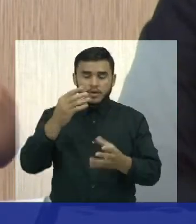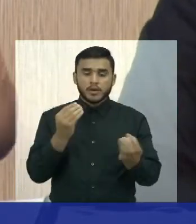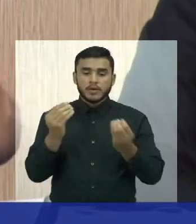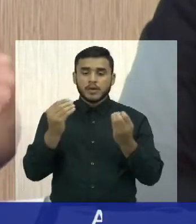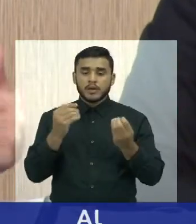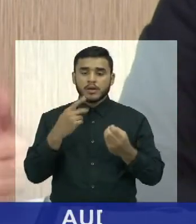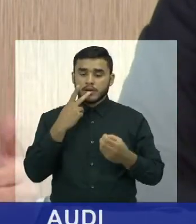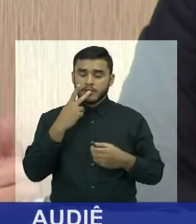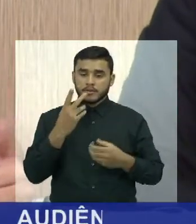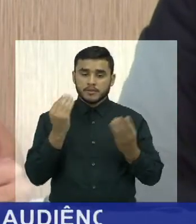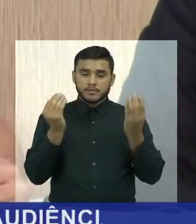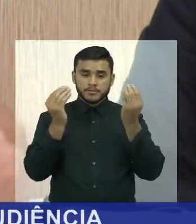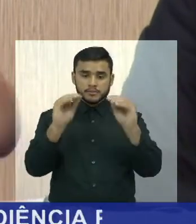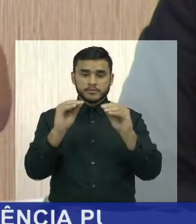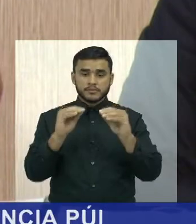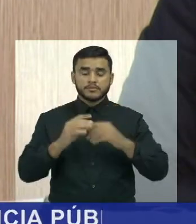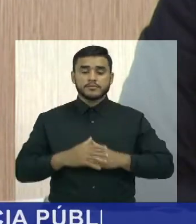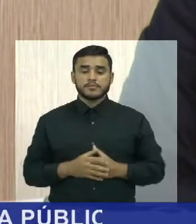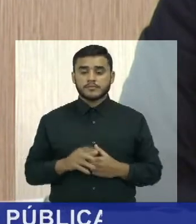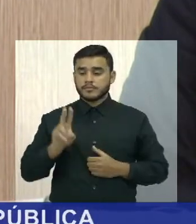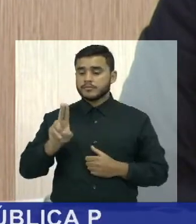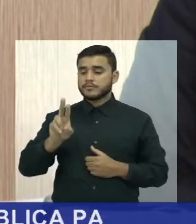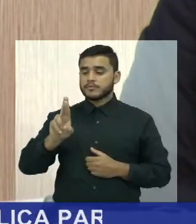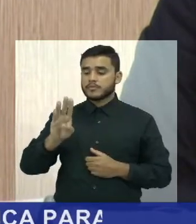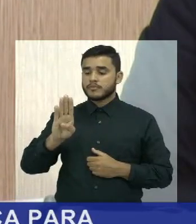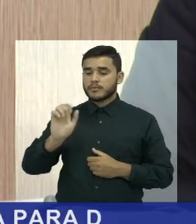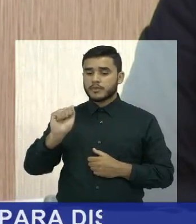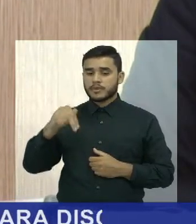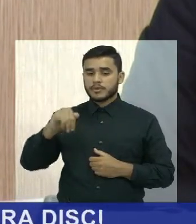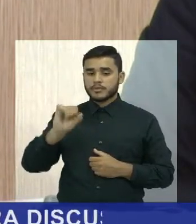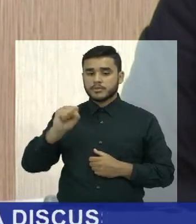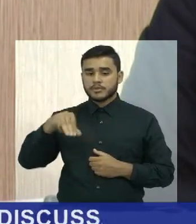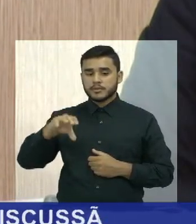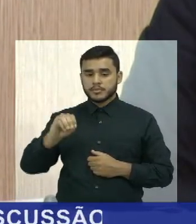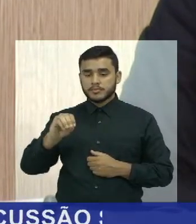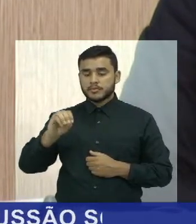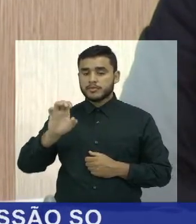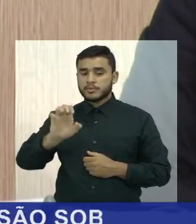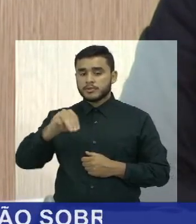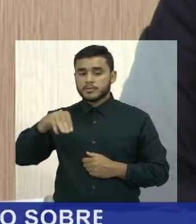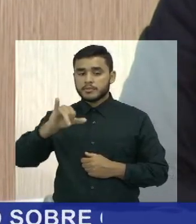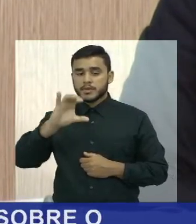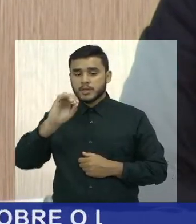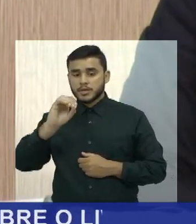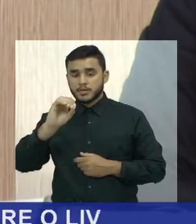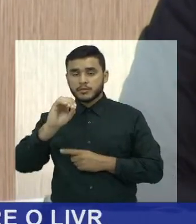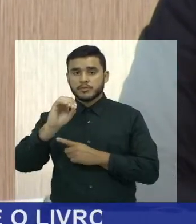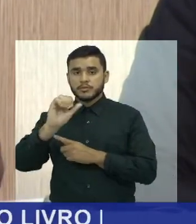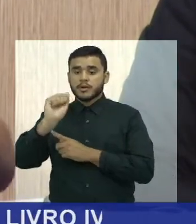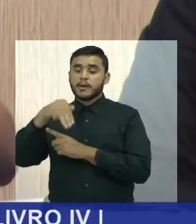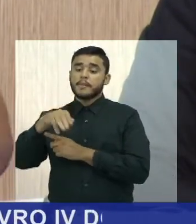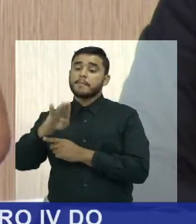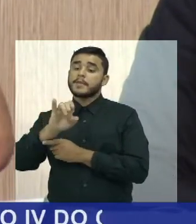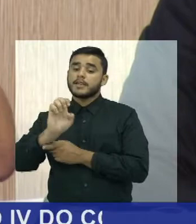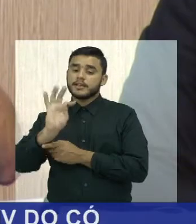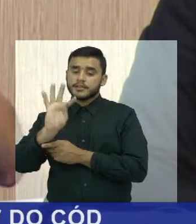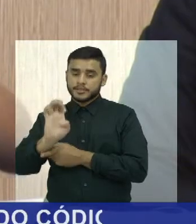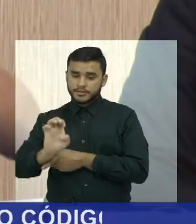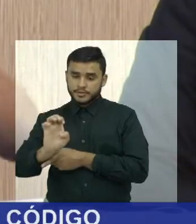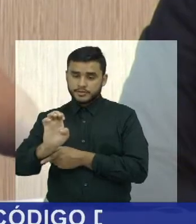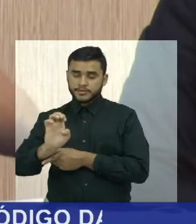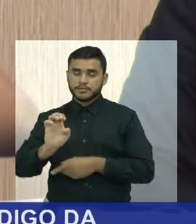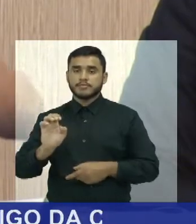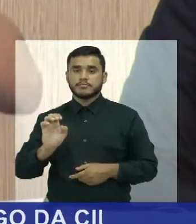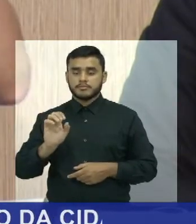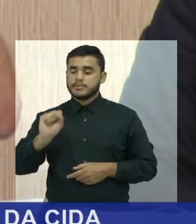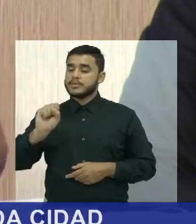que nós disponibilizamos ao cidadão. Então, coloque Urbanismo e Meio Ambiente, Selma Fortaleza, que vai aparecer um canal